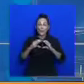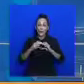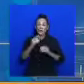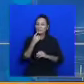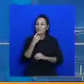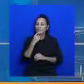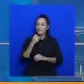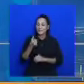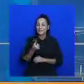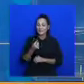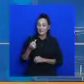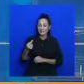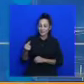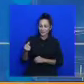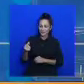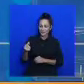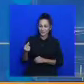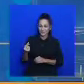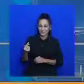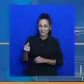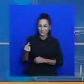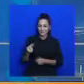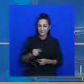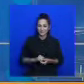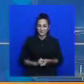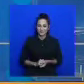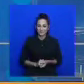61. Vermelha, 61.